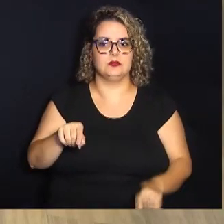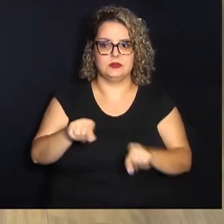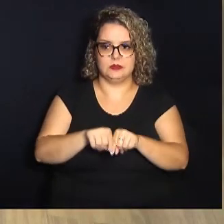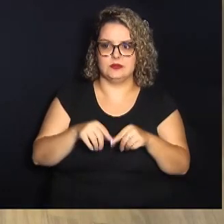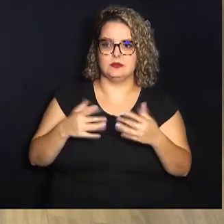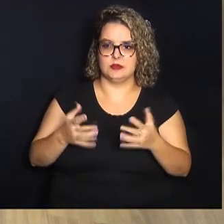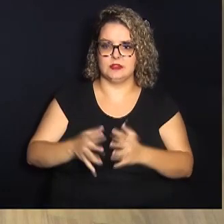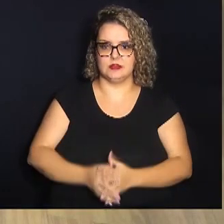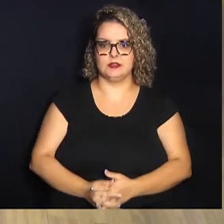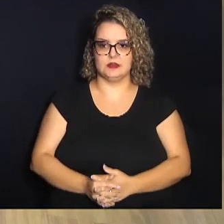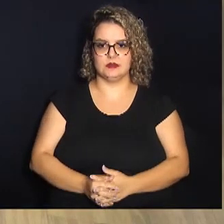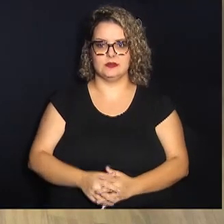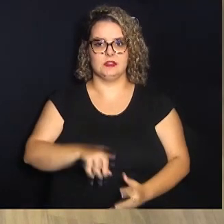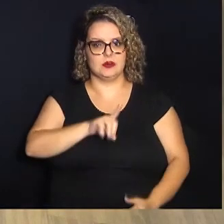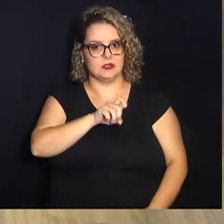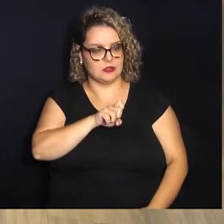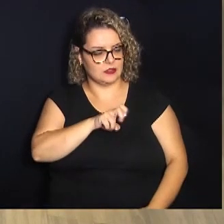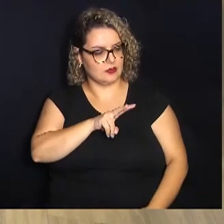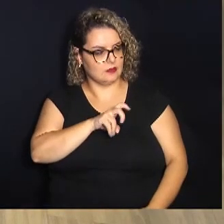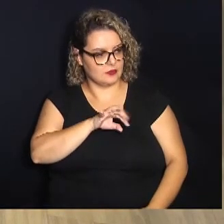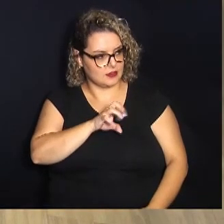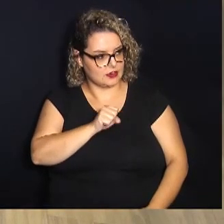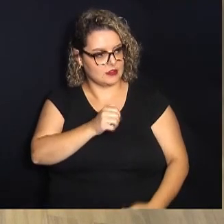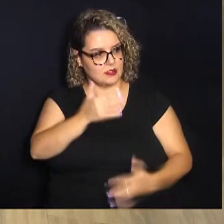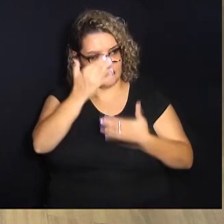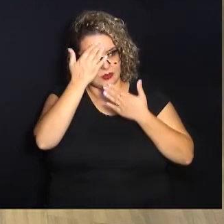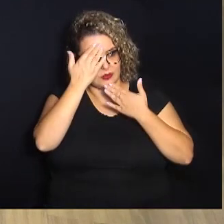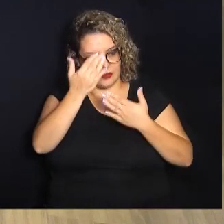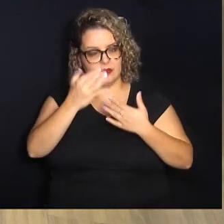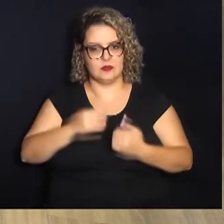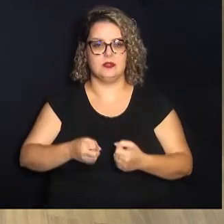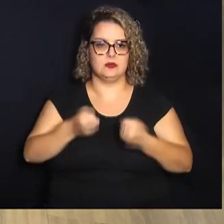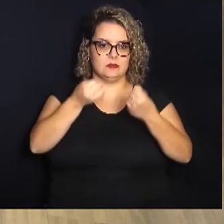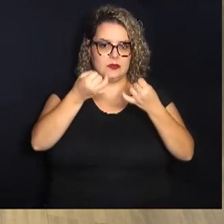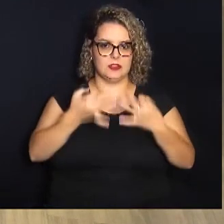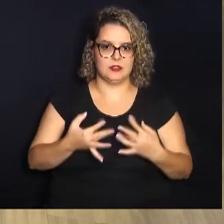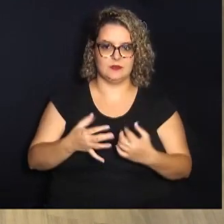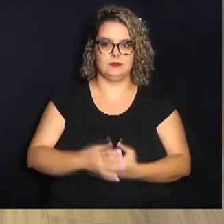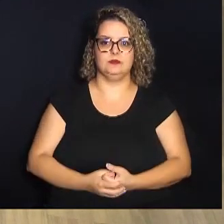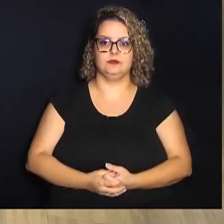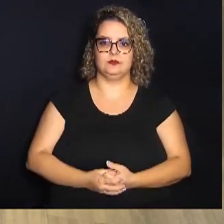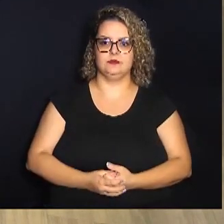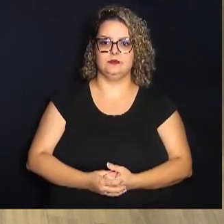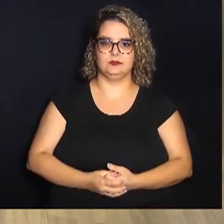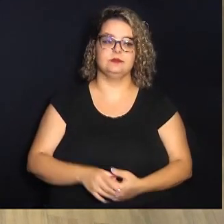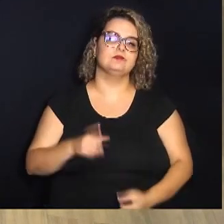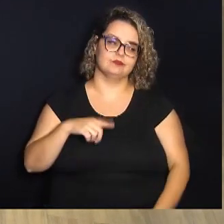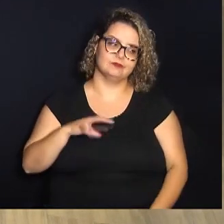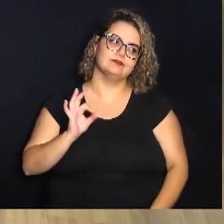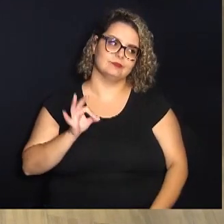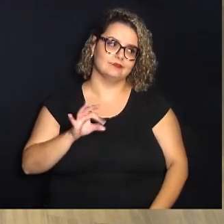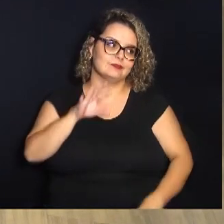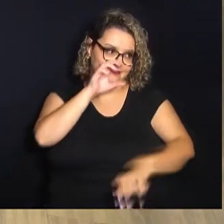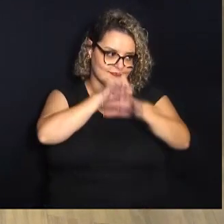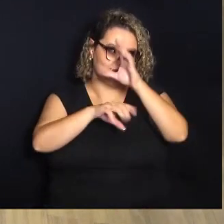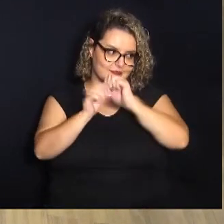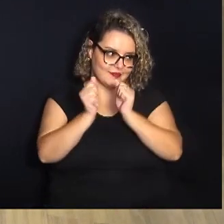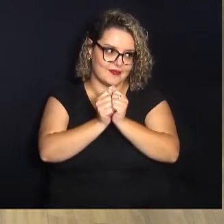é da Devisa. Obrigado aí pelas explicações. Pode ter certeza que eu aprendi muito com